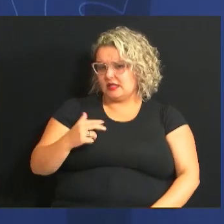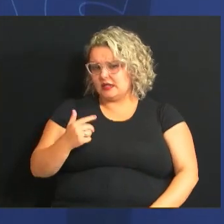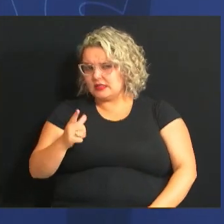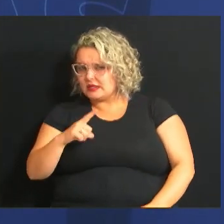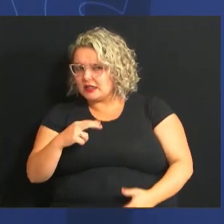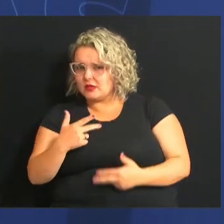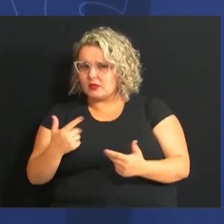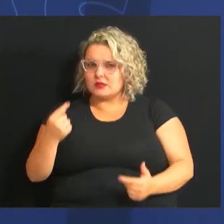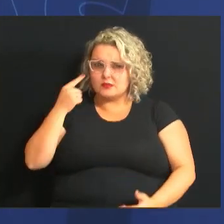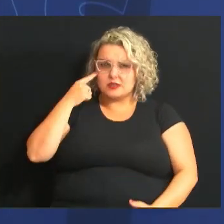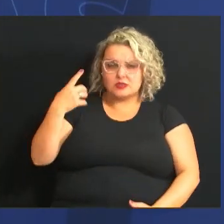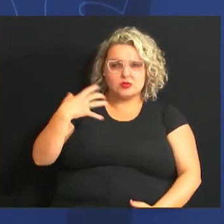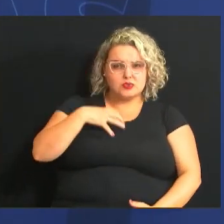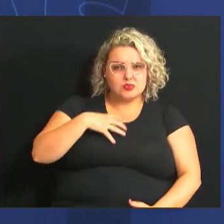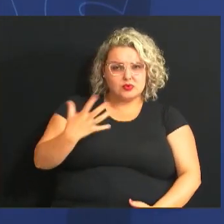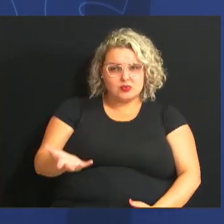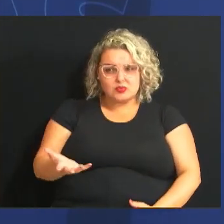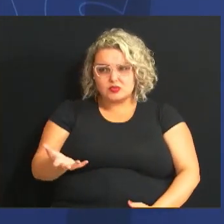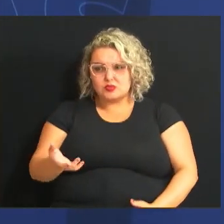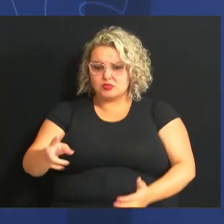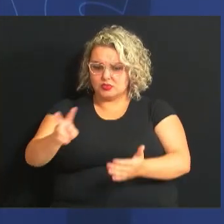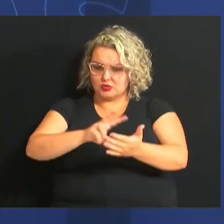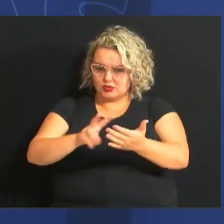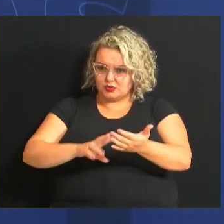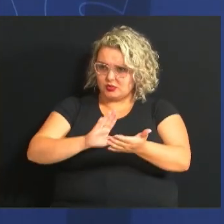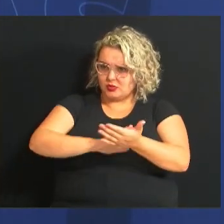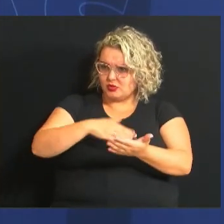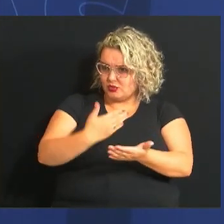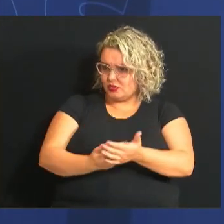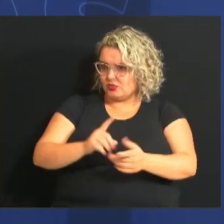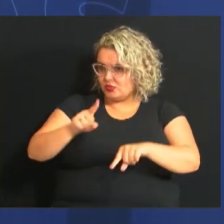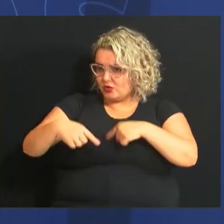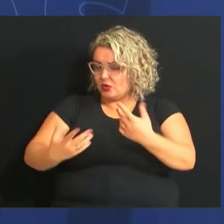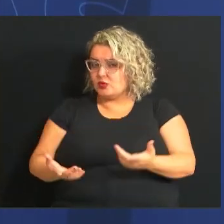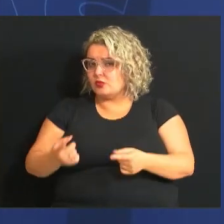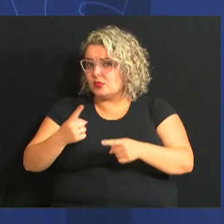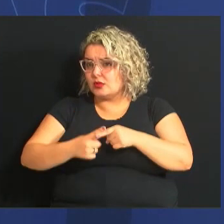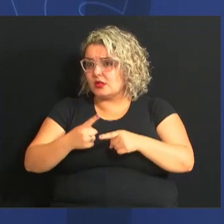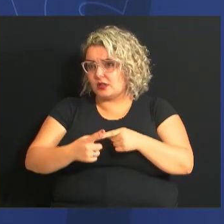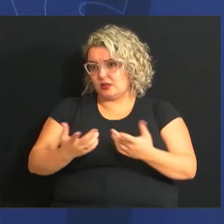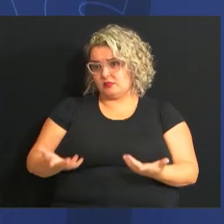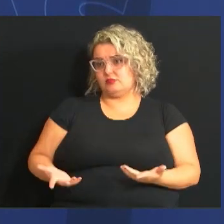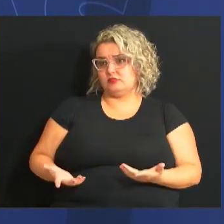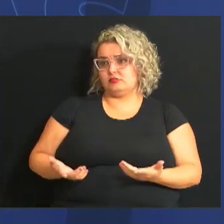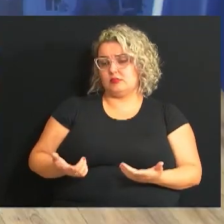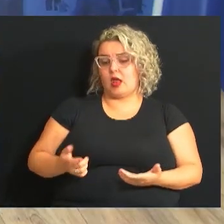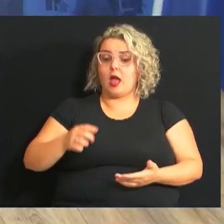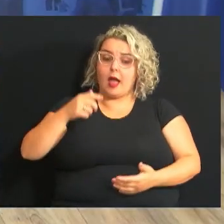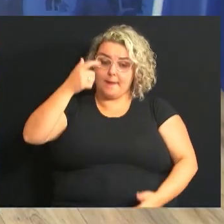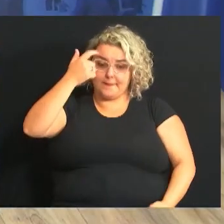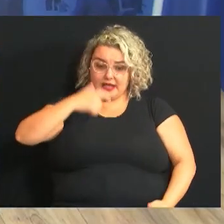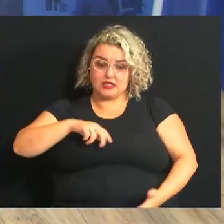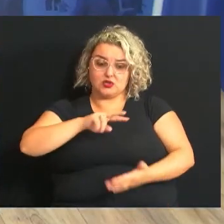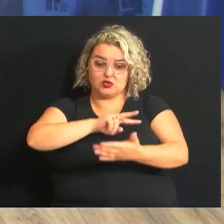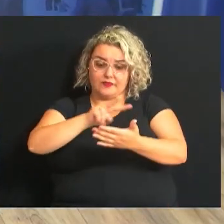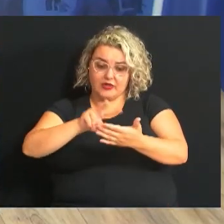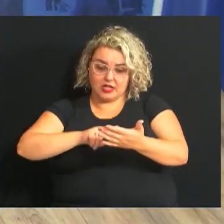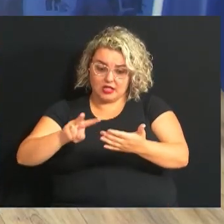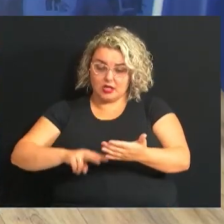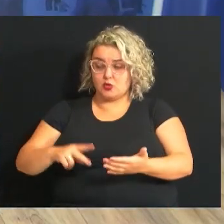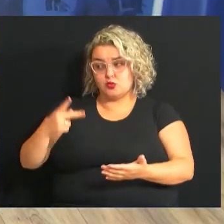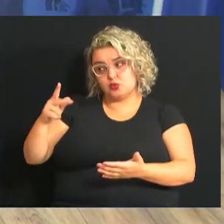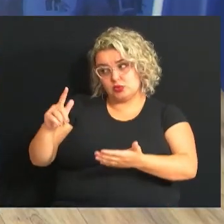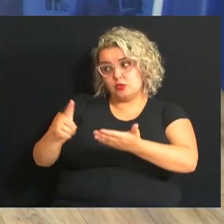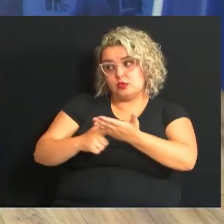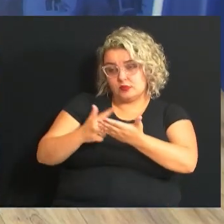de uma maneira e o que o leitor ele interpretou de outra? Porque o leitor, quando ele vai ler o seu livro lá, ele vai de acordo com a